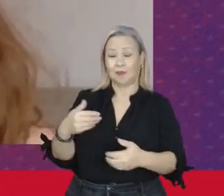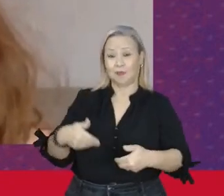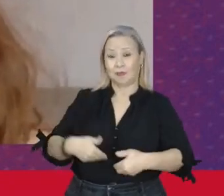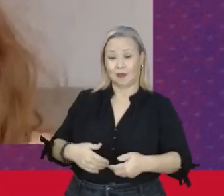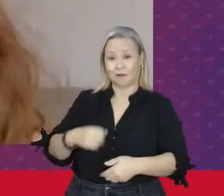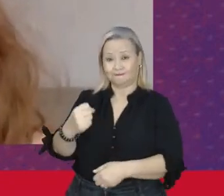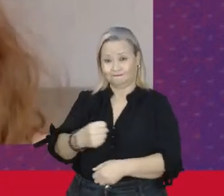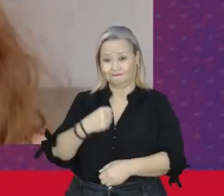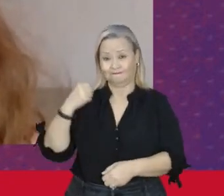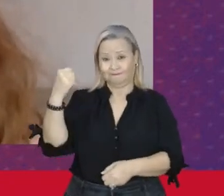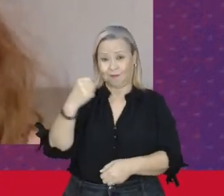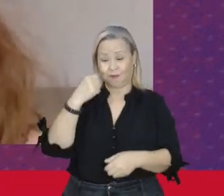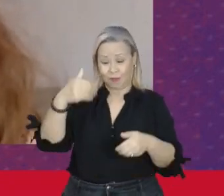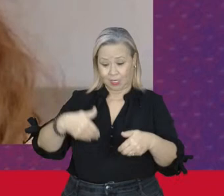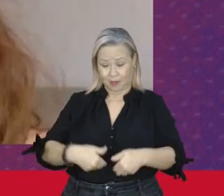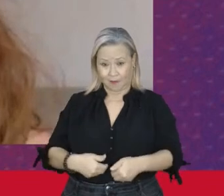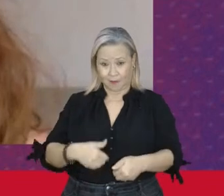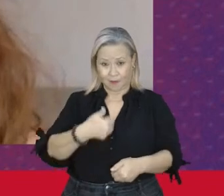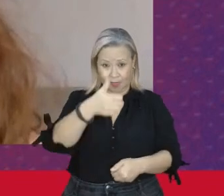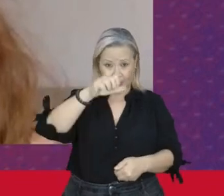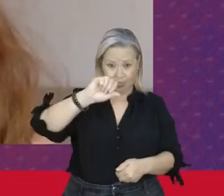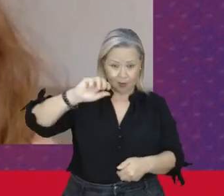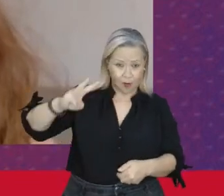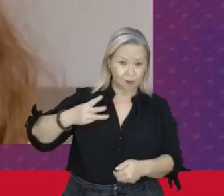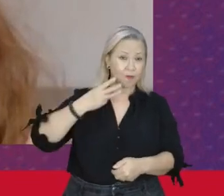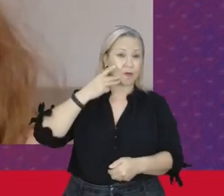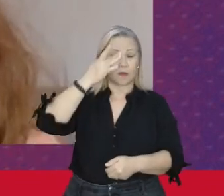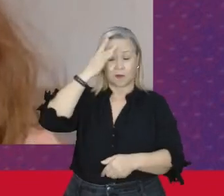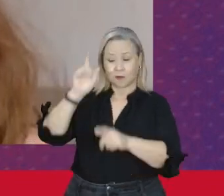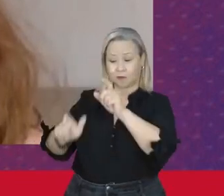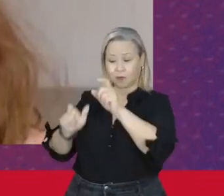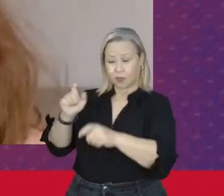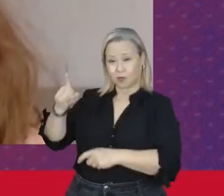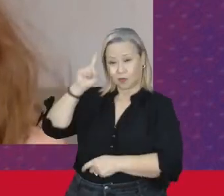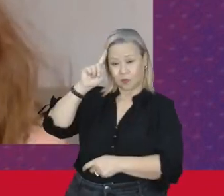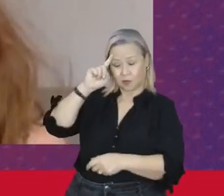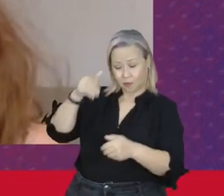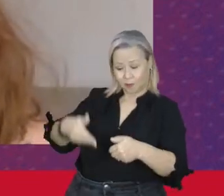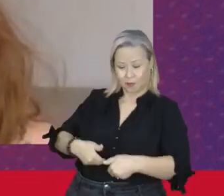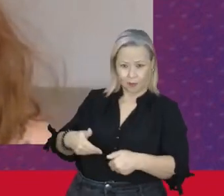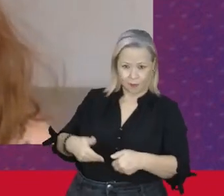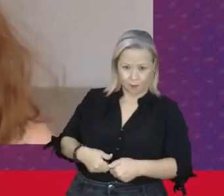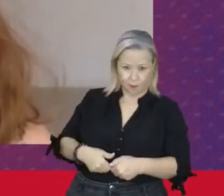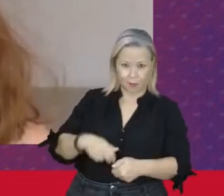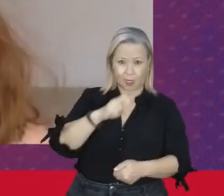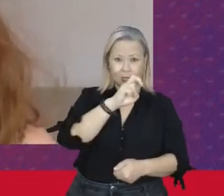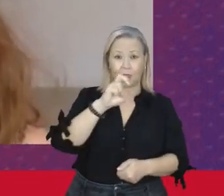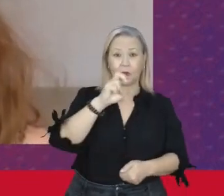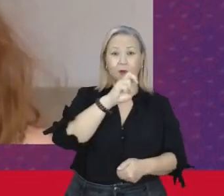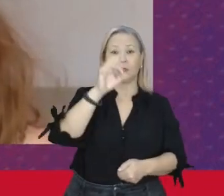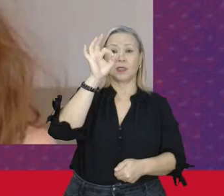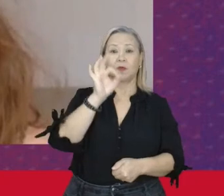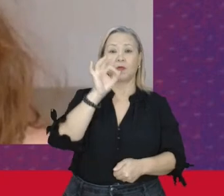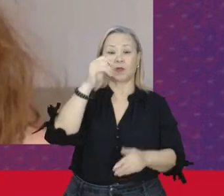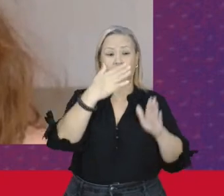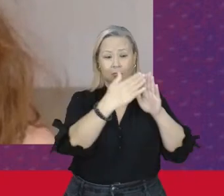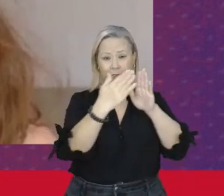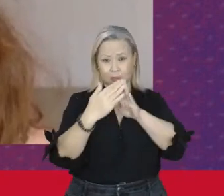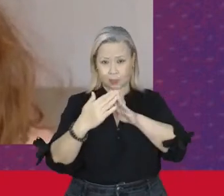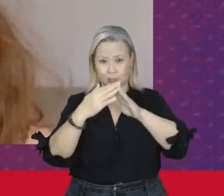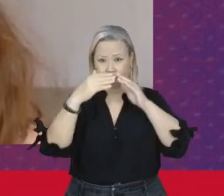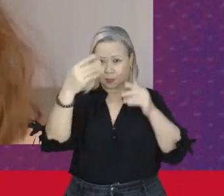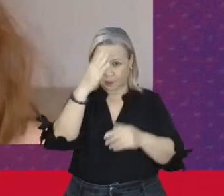da fome, com 19 milhões de pessoas passando fome todos os dias no Brasil. e 55% dos lares